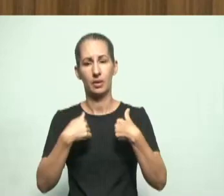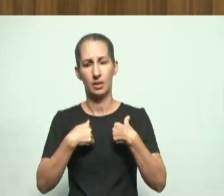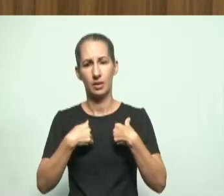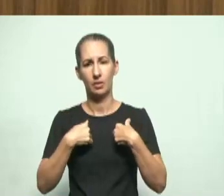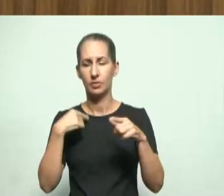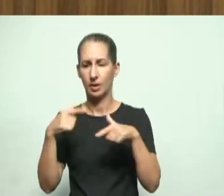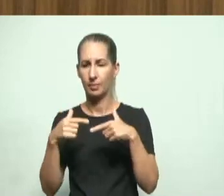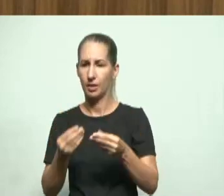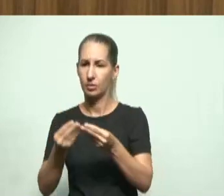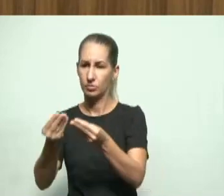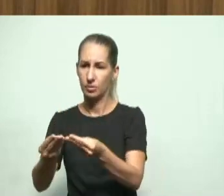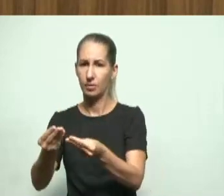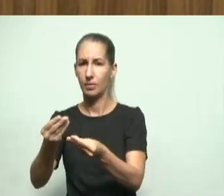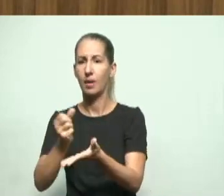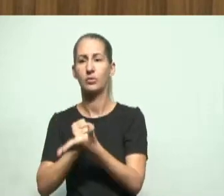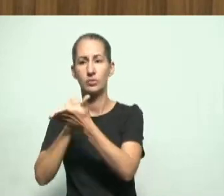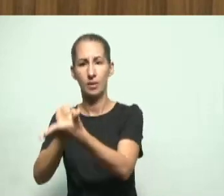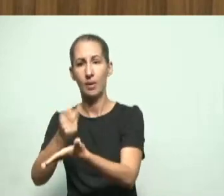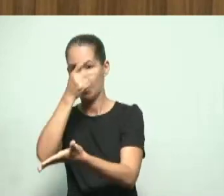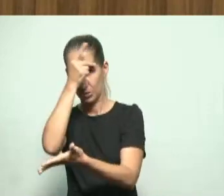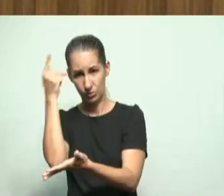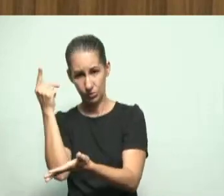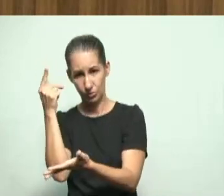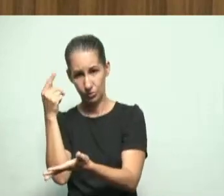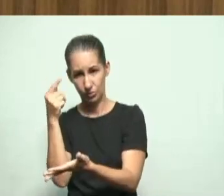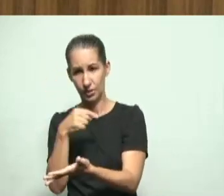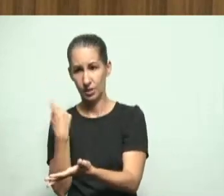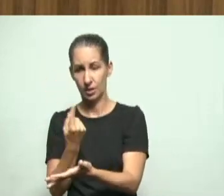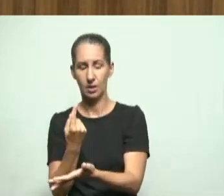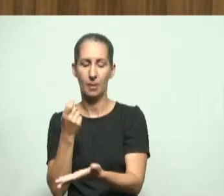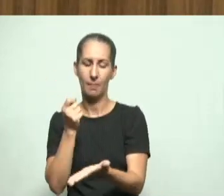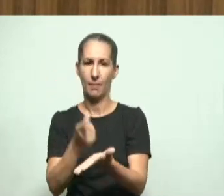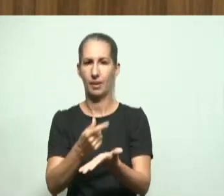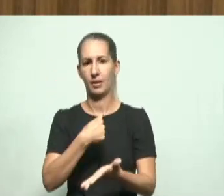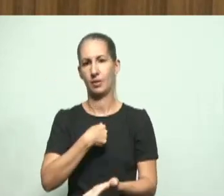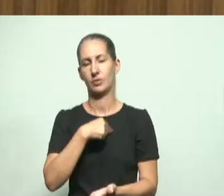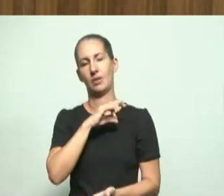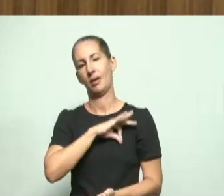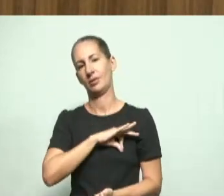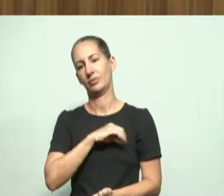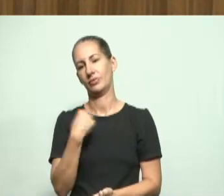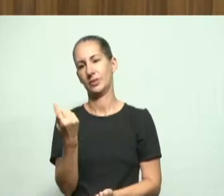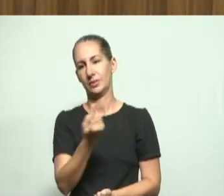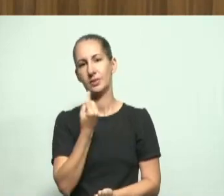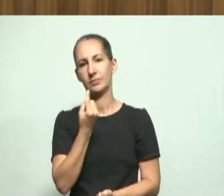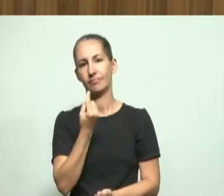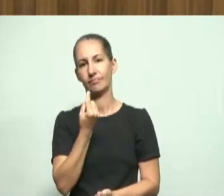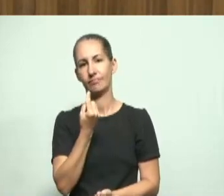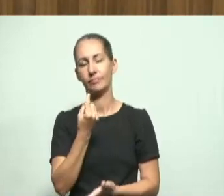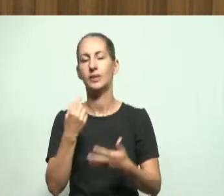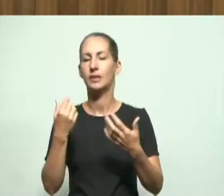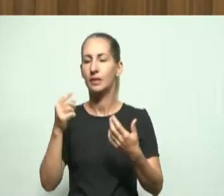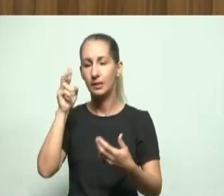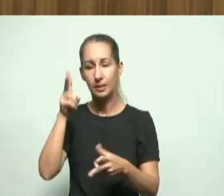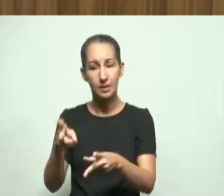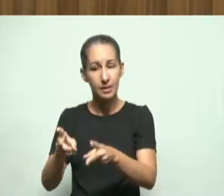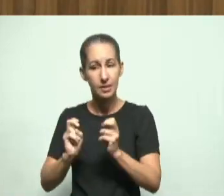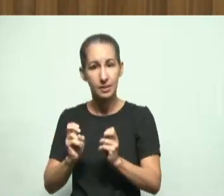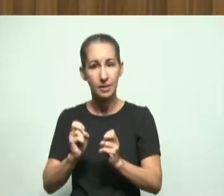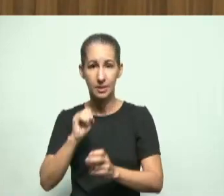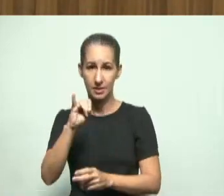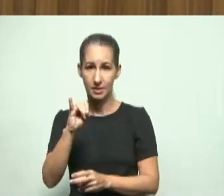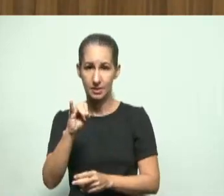empregado do povo mesmo, eu sou empregado e o povo é meu patrão, é que paga meu salário. E o povo é quem tem que decidir